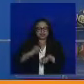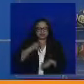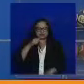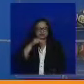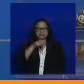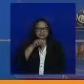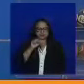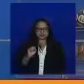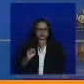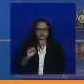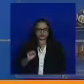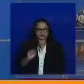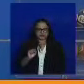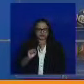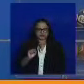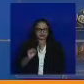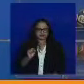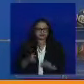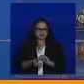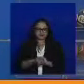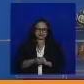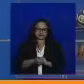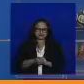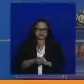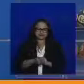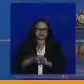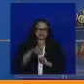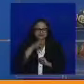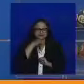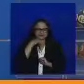Cinza, 78.